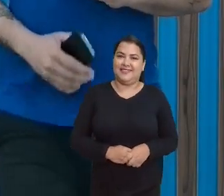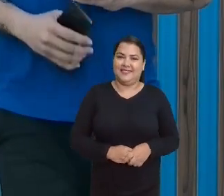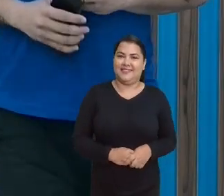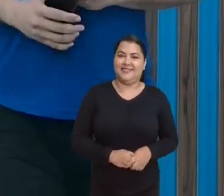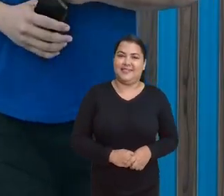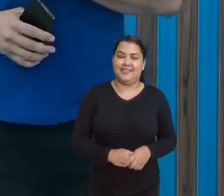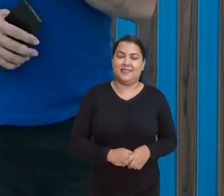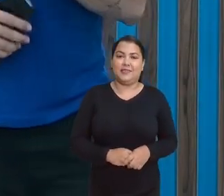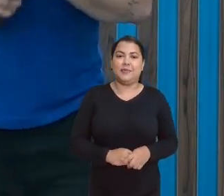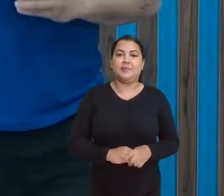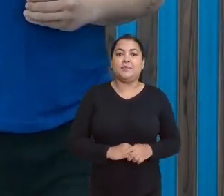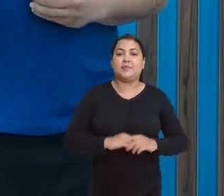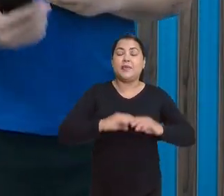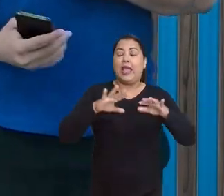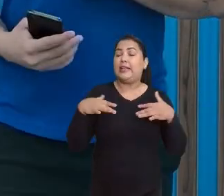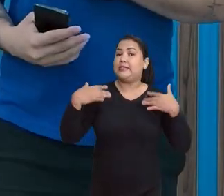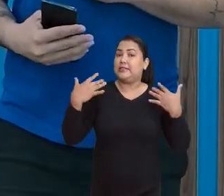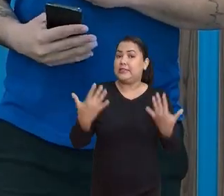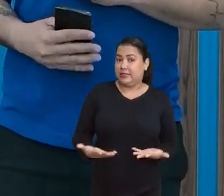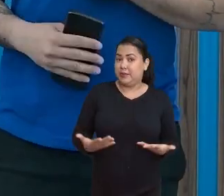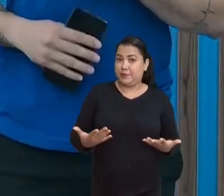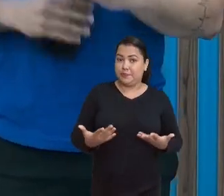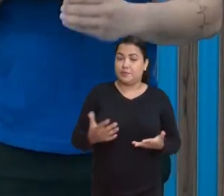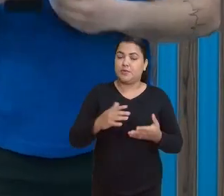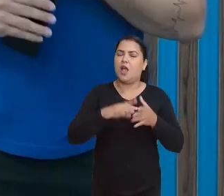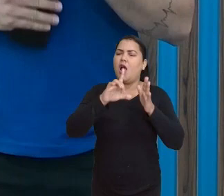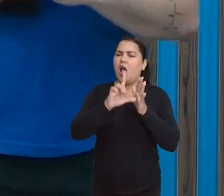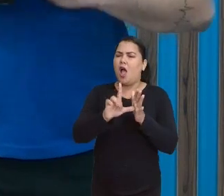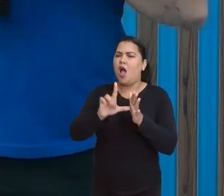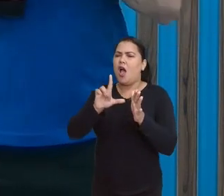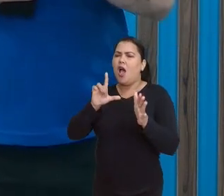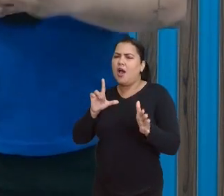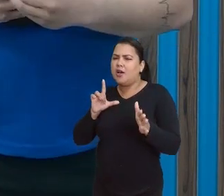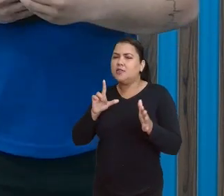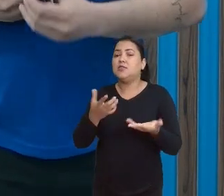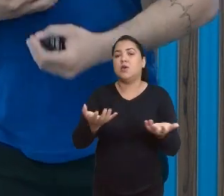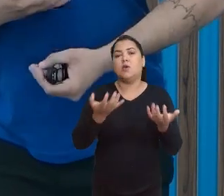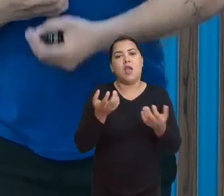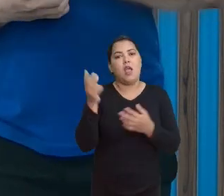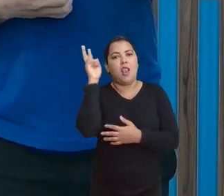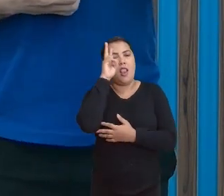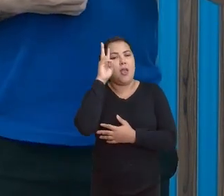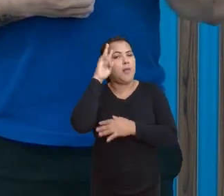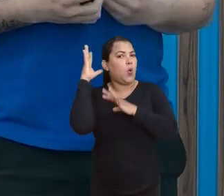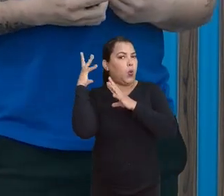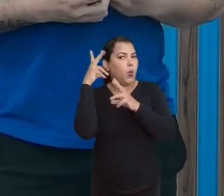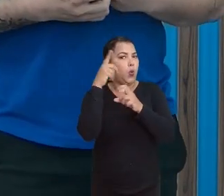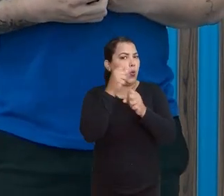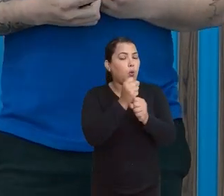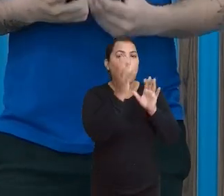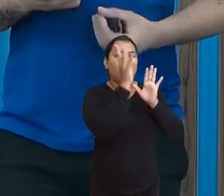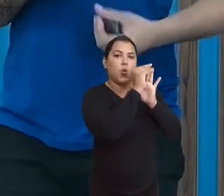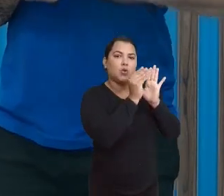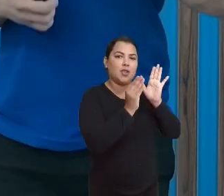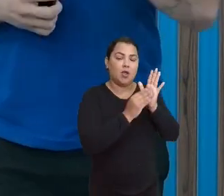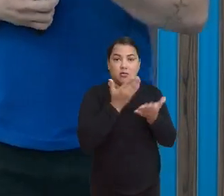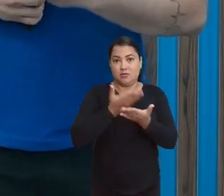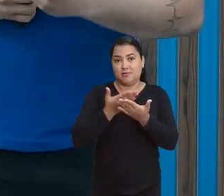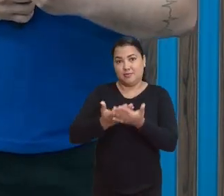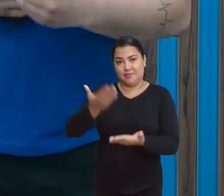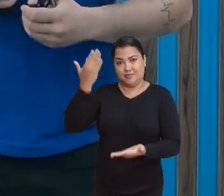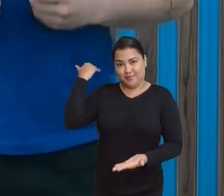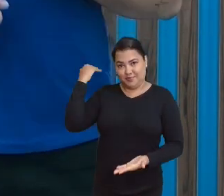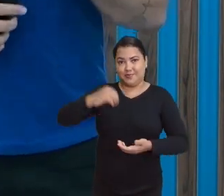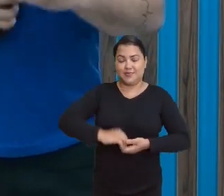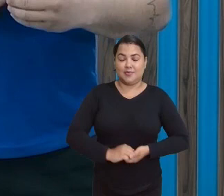Bom, antes da gente avançar, né, a gente vou relembrar qual foi o conteúdo da aula anterior. Na aula